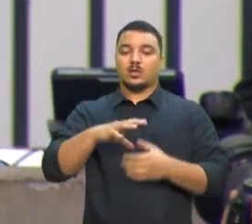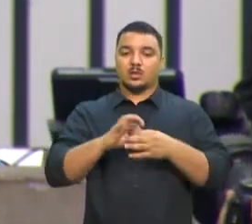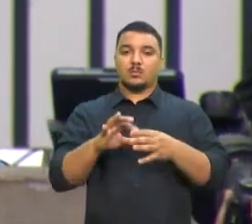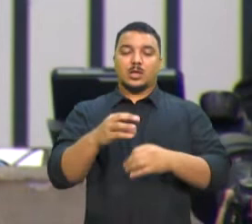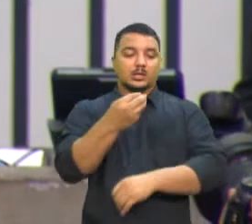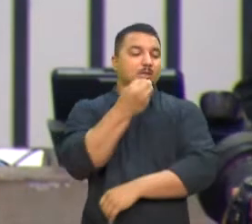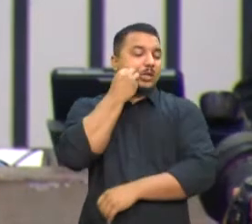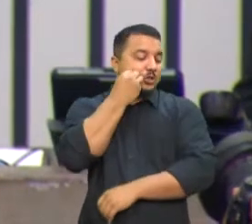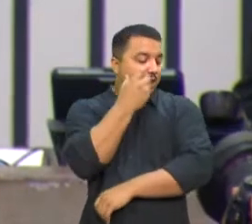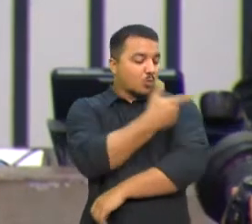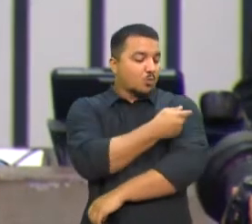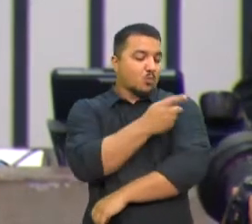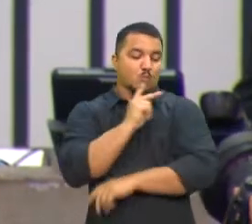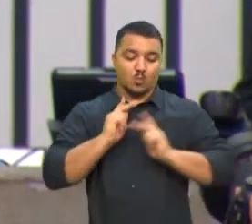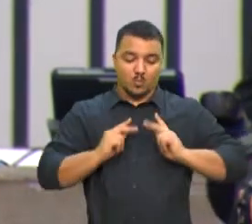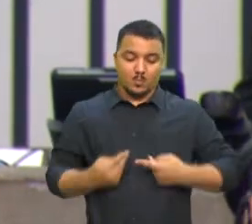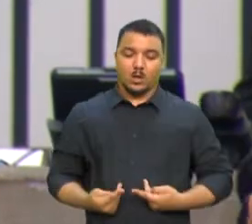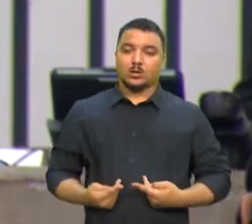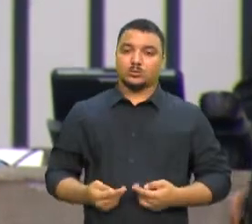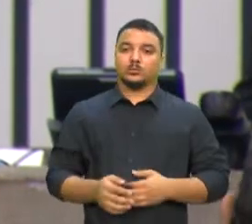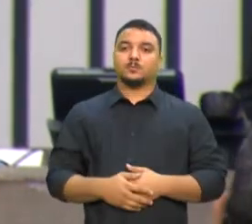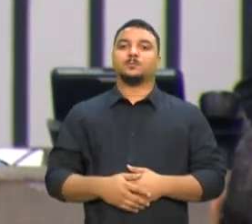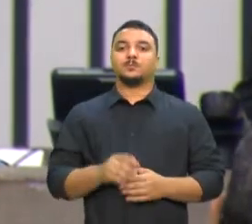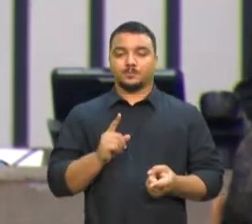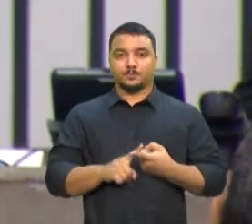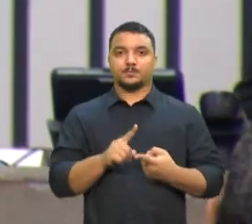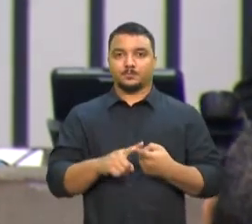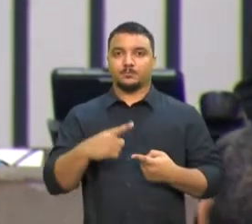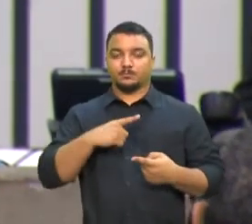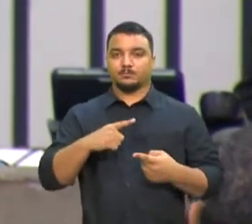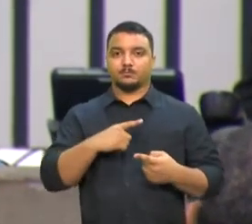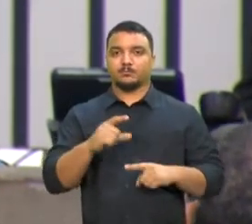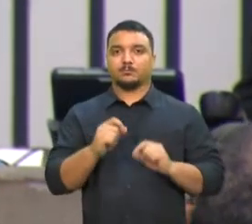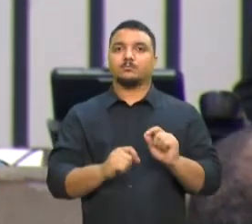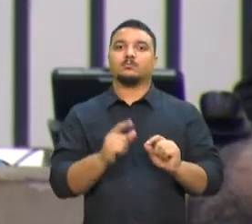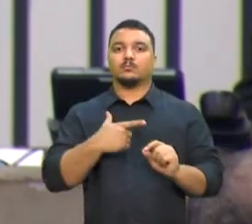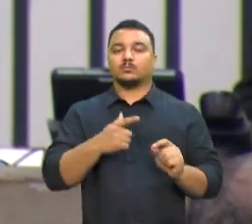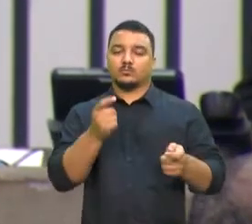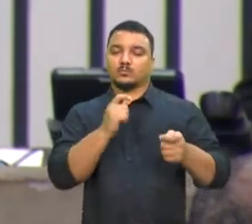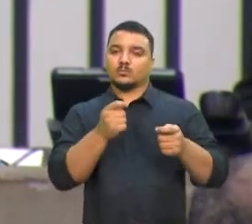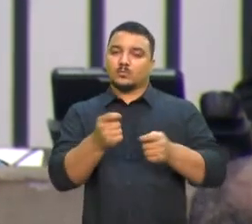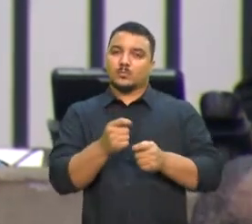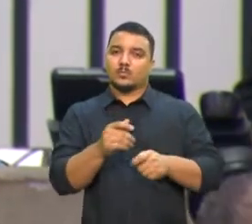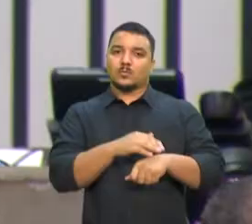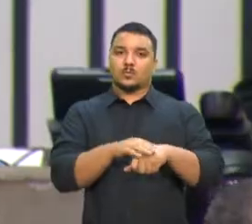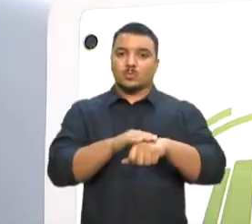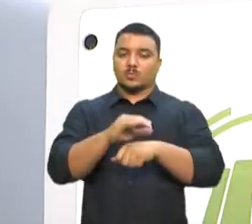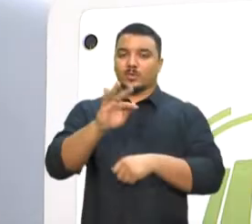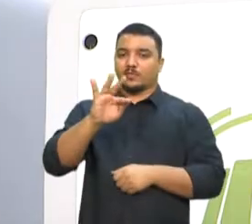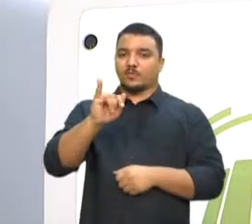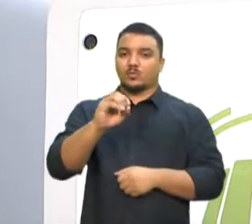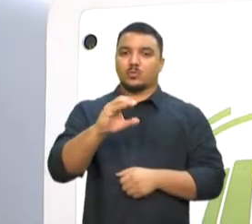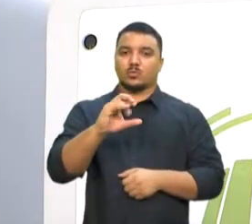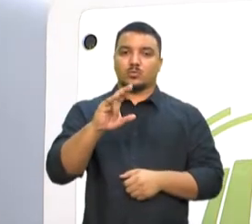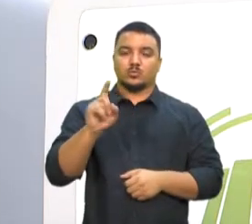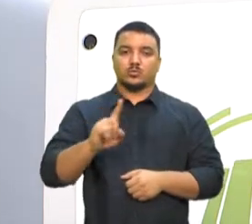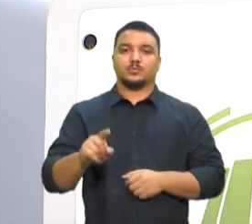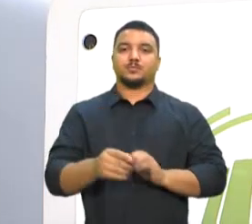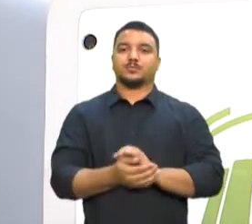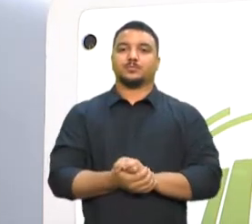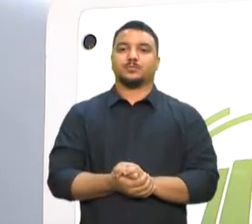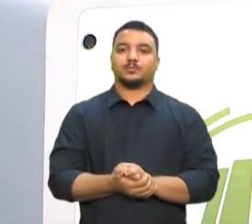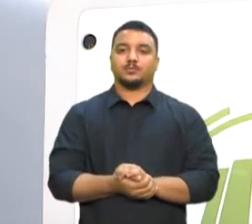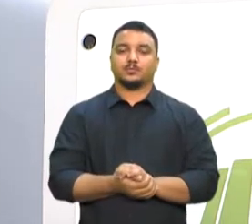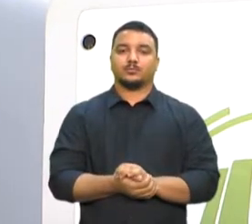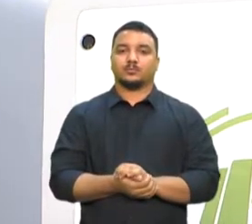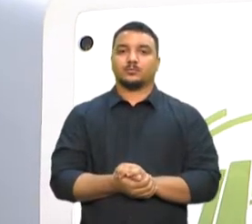testes em humanos e já está em negociação com a Fiocruz. A